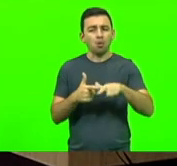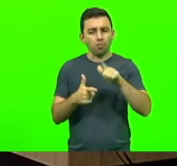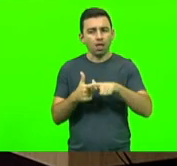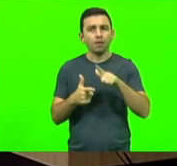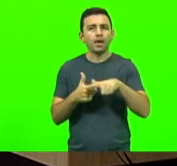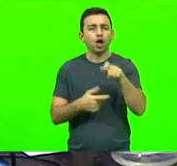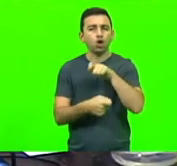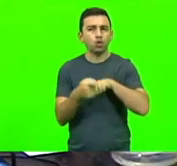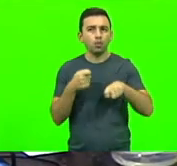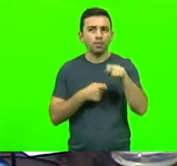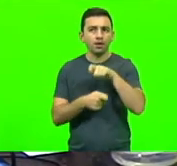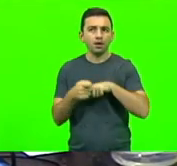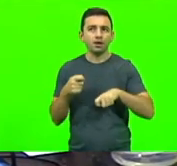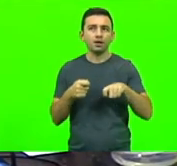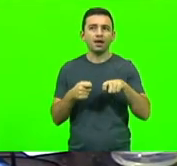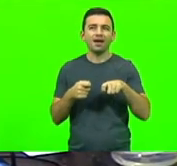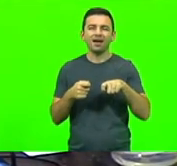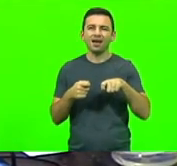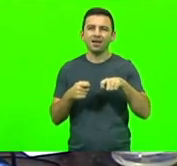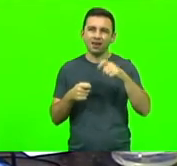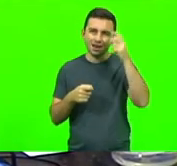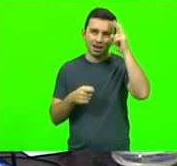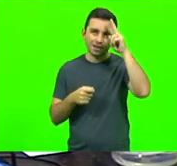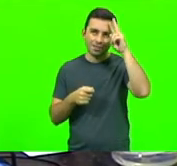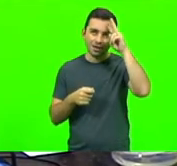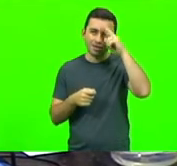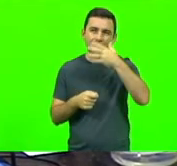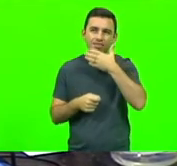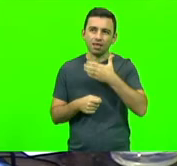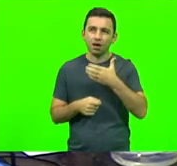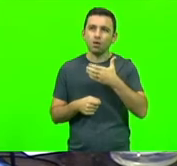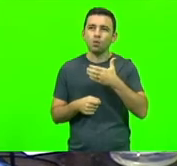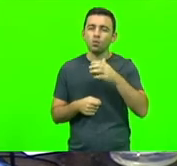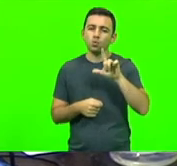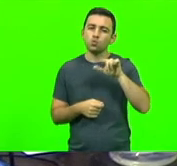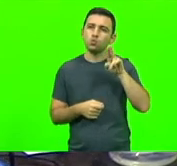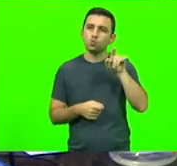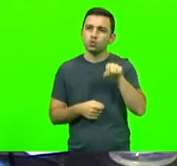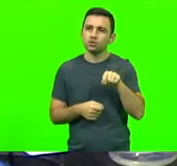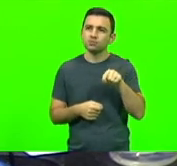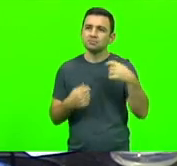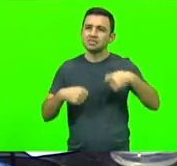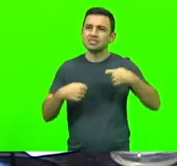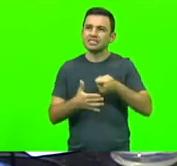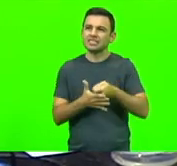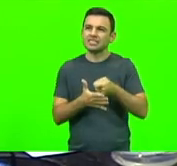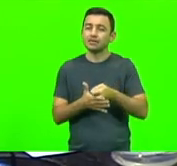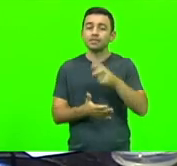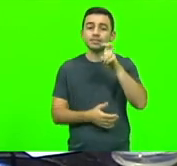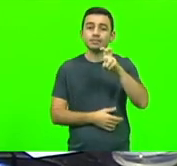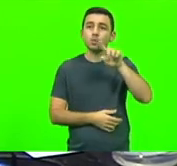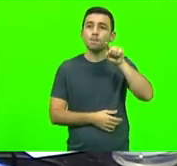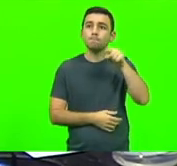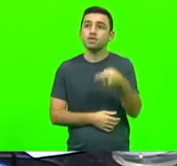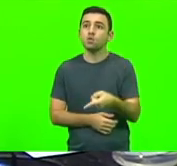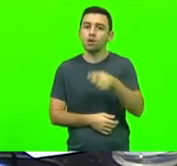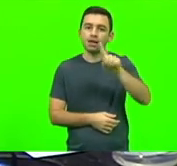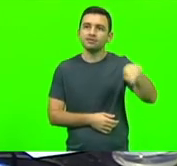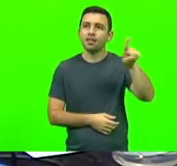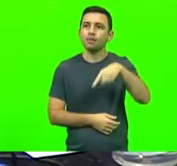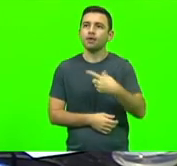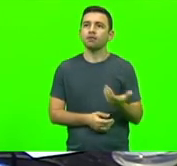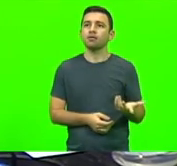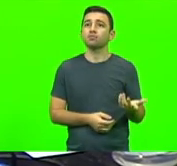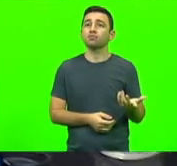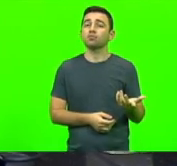como prova o Natal Luz, quando foi anunciado a exigência do passaporte sanitário, teve 5 mil cancelamentos. Então,